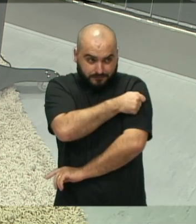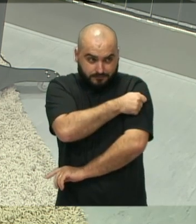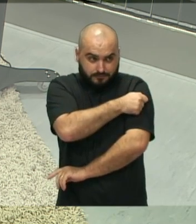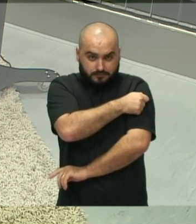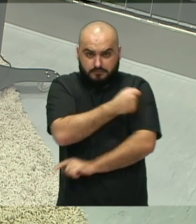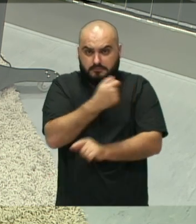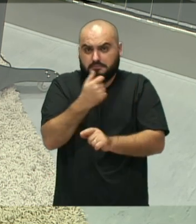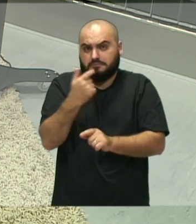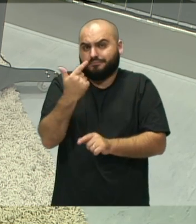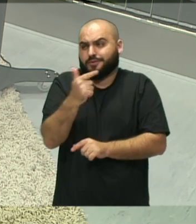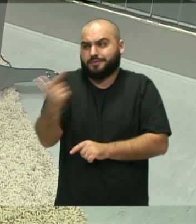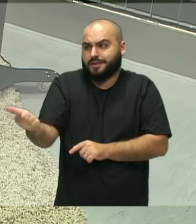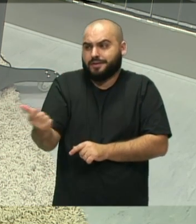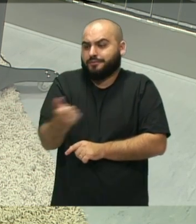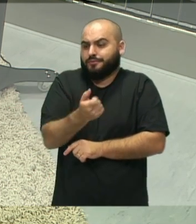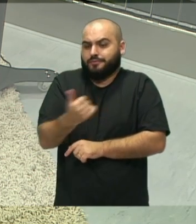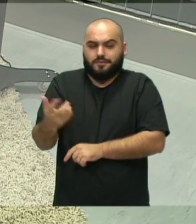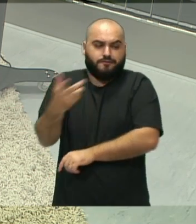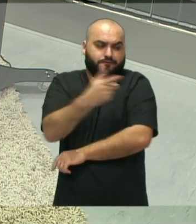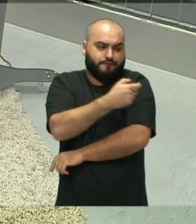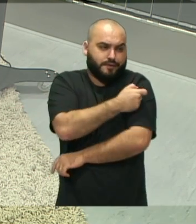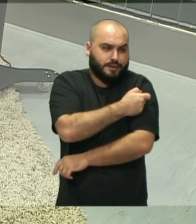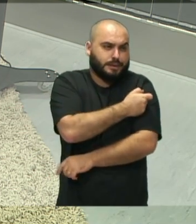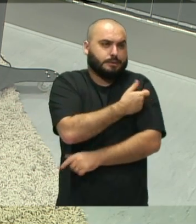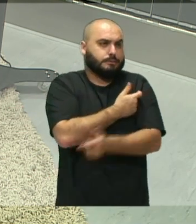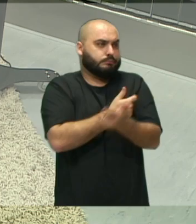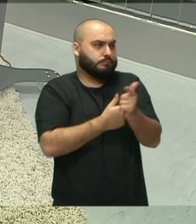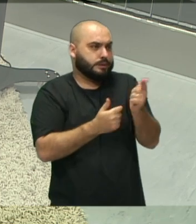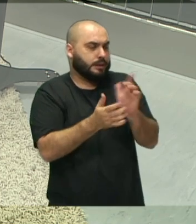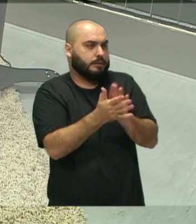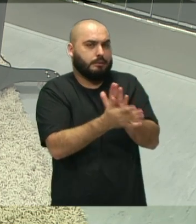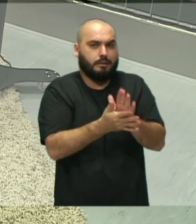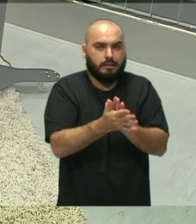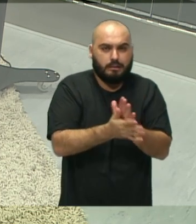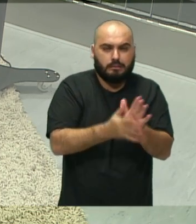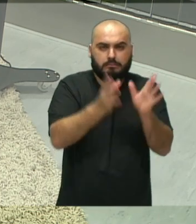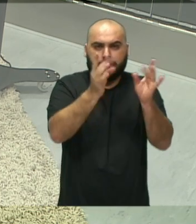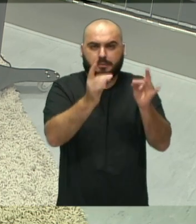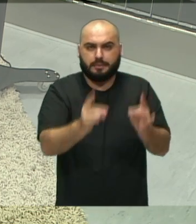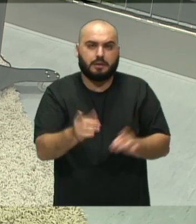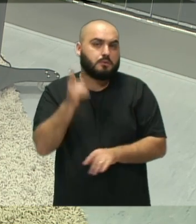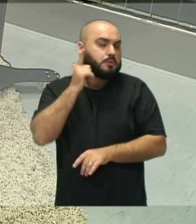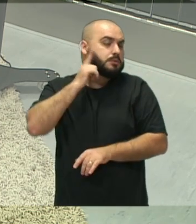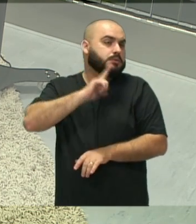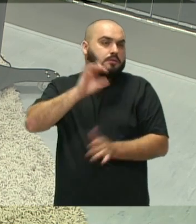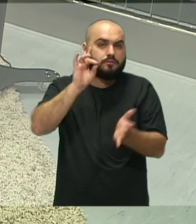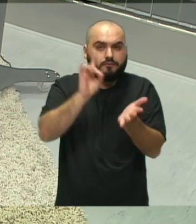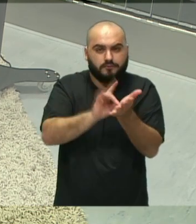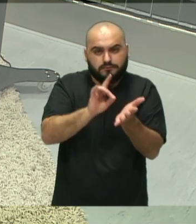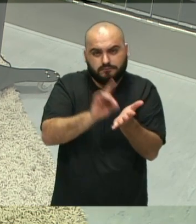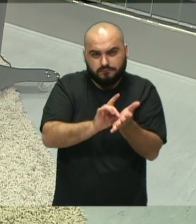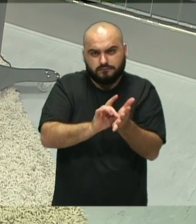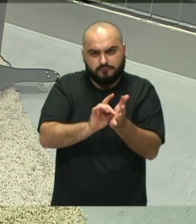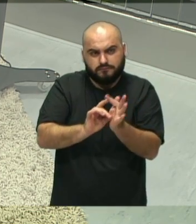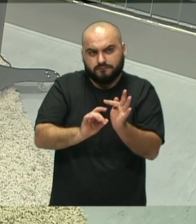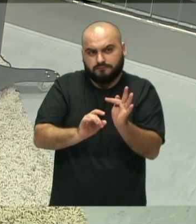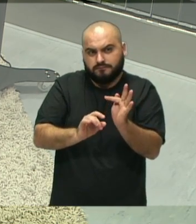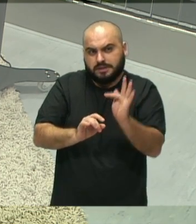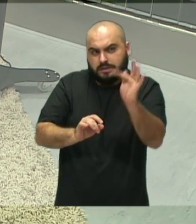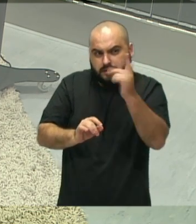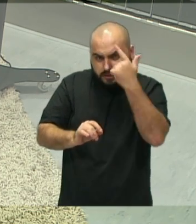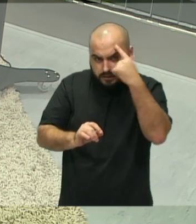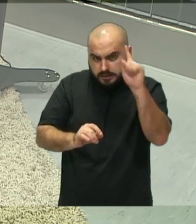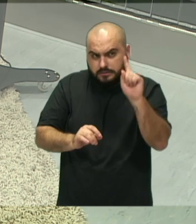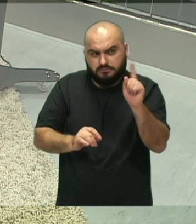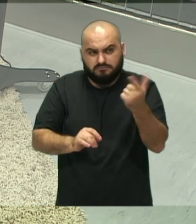não tem doses e não tem muita estimativa de que doses suficientes cheguem nos próximos dias.